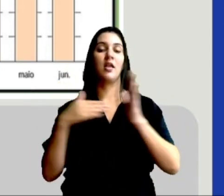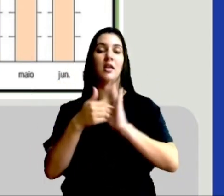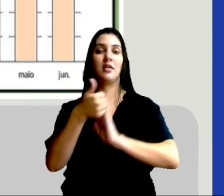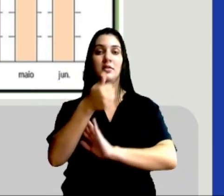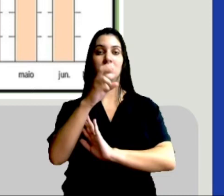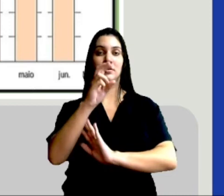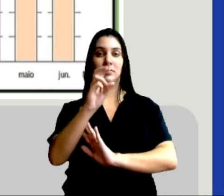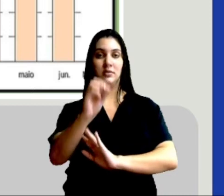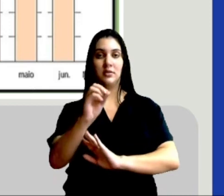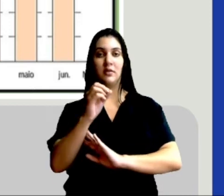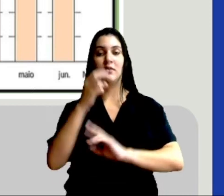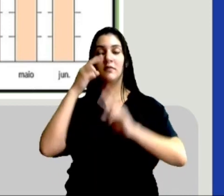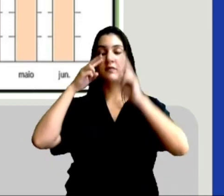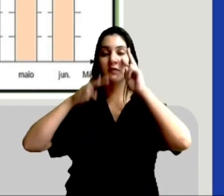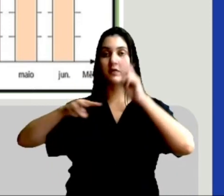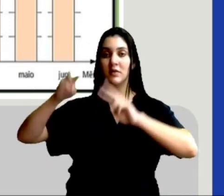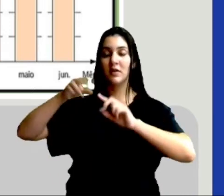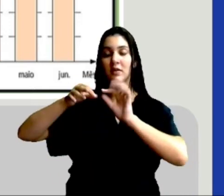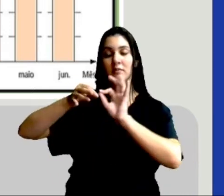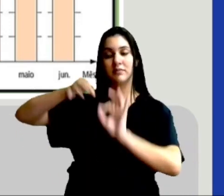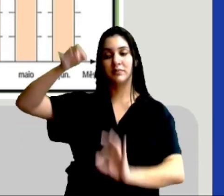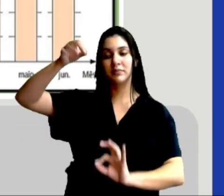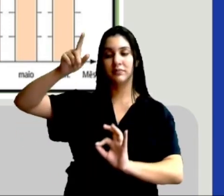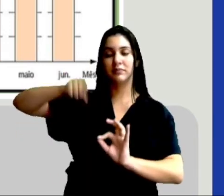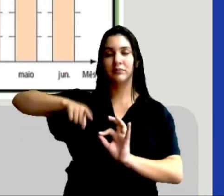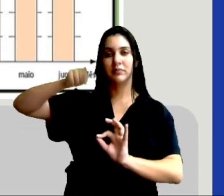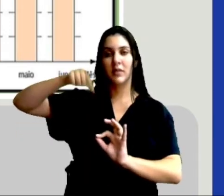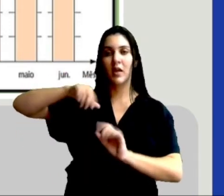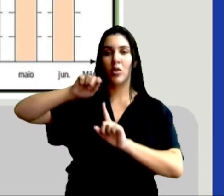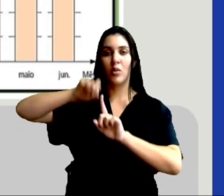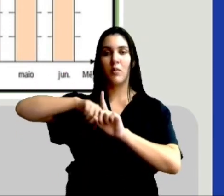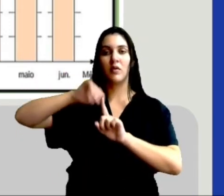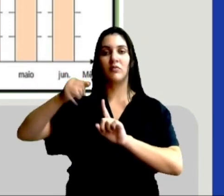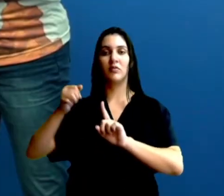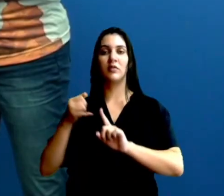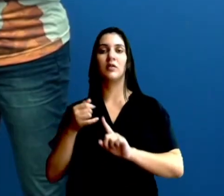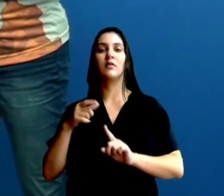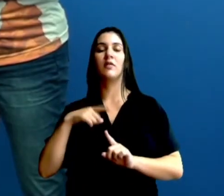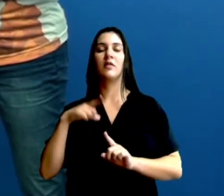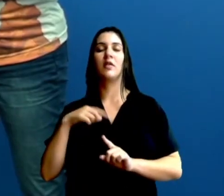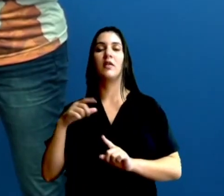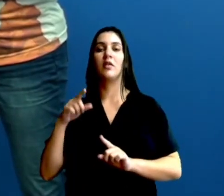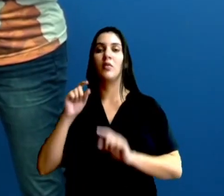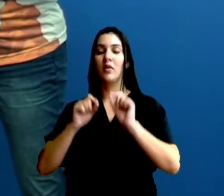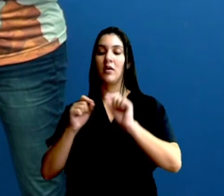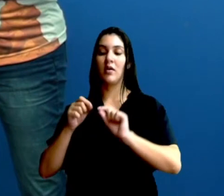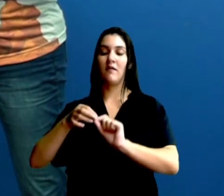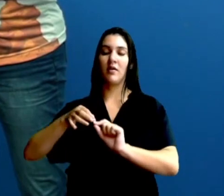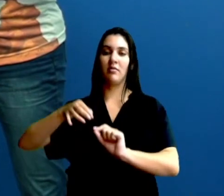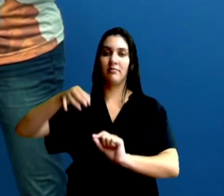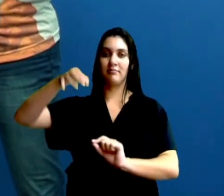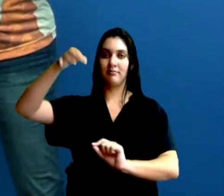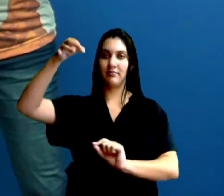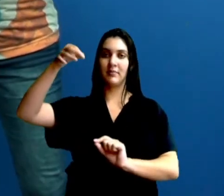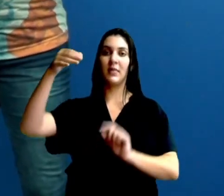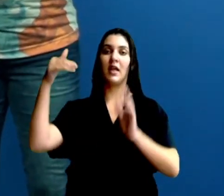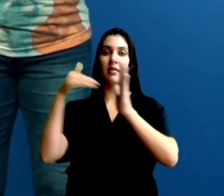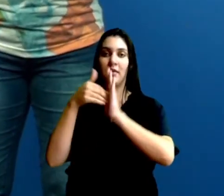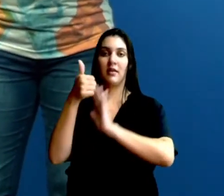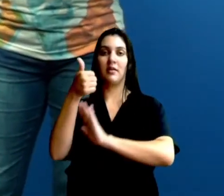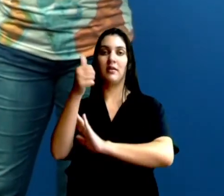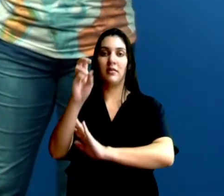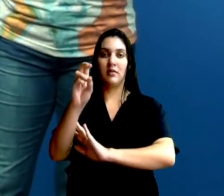Então, eu tenho que analisar a barrinha que está em janeiro. Então, ó, janeiro a gente vai, ó, ele sai de 0, vai até